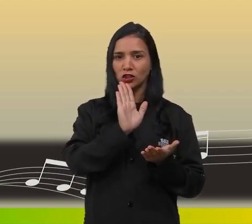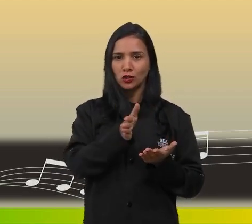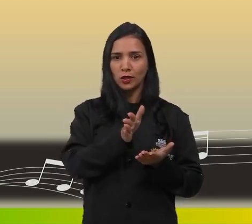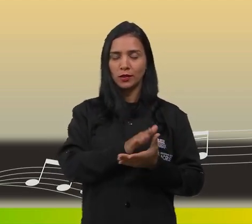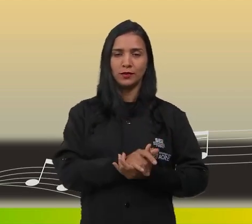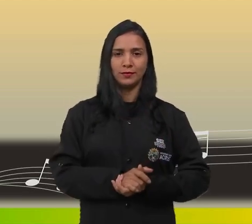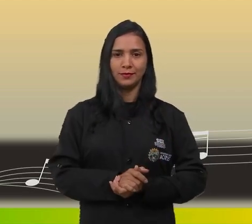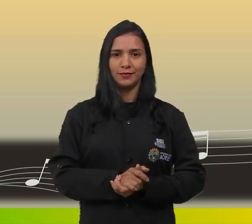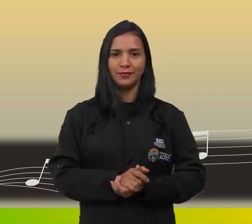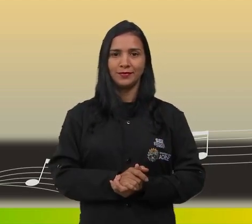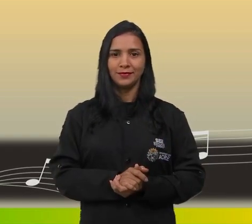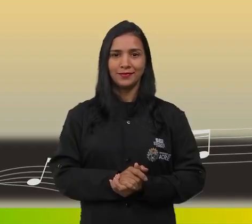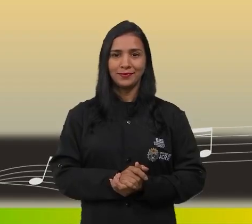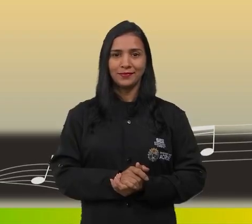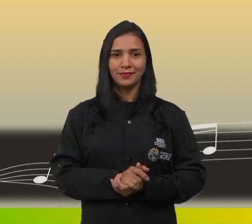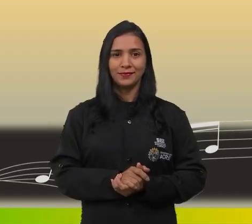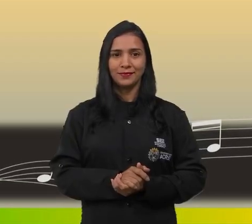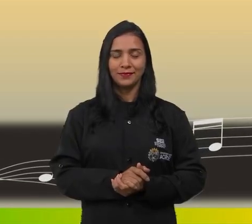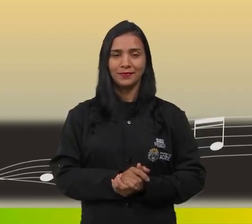tambores.